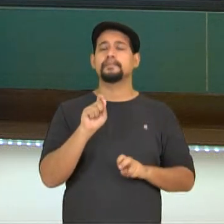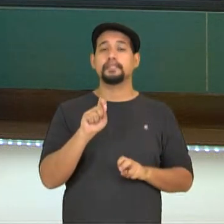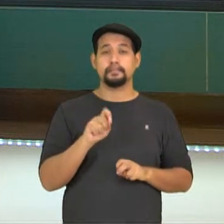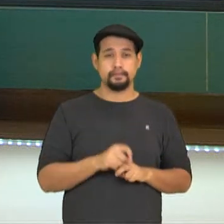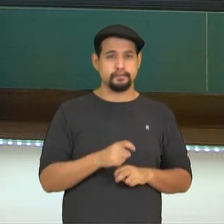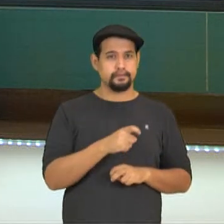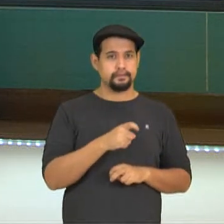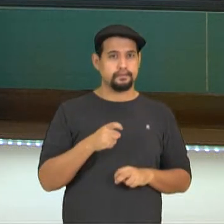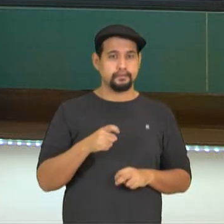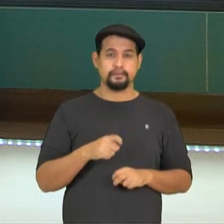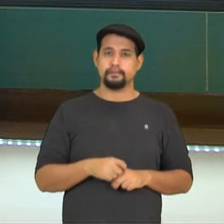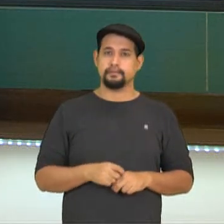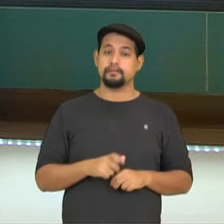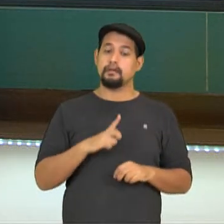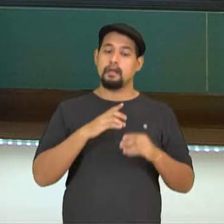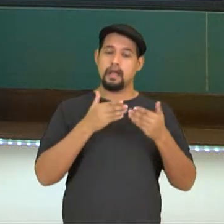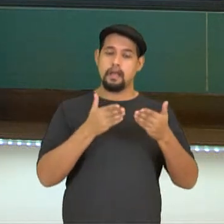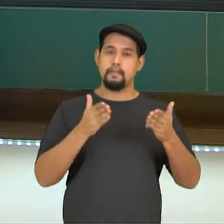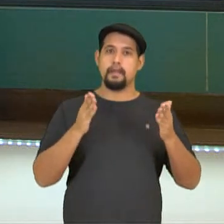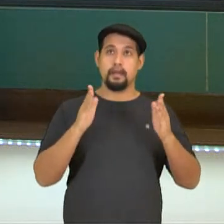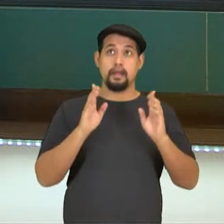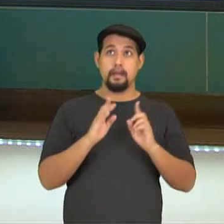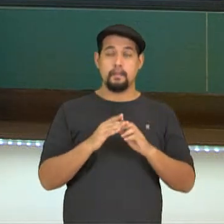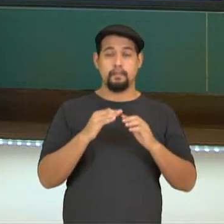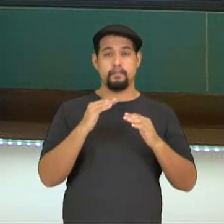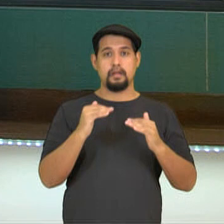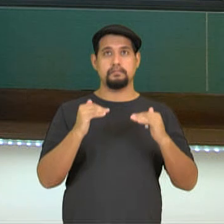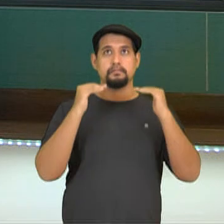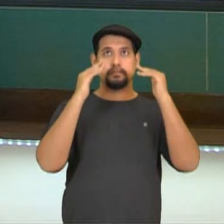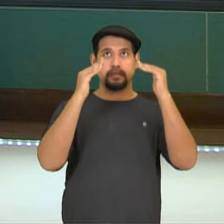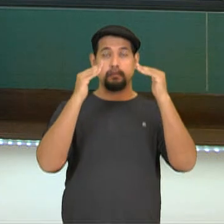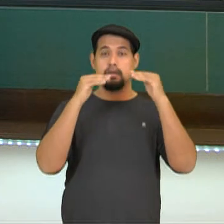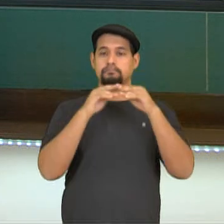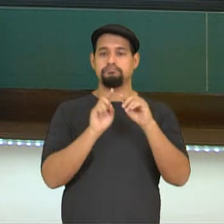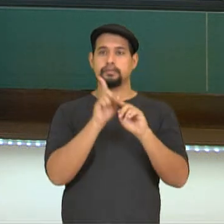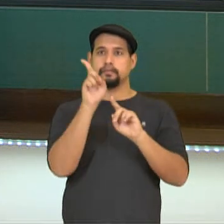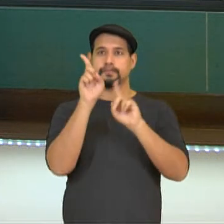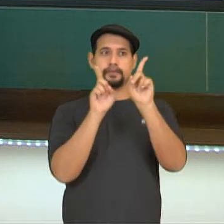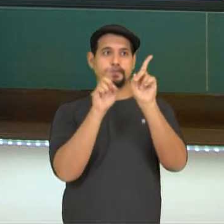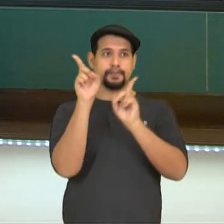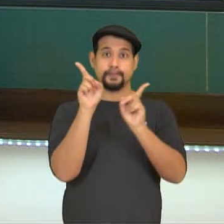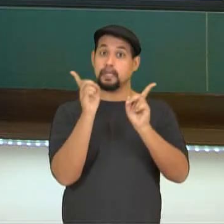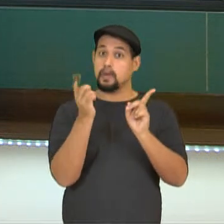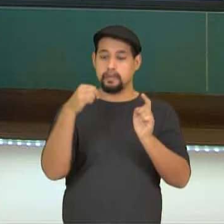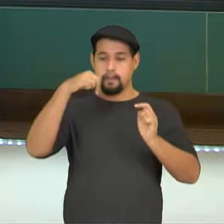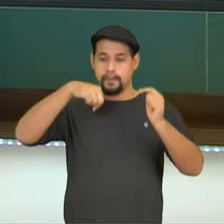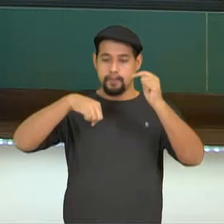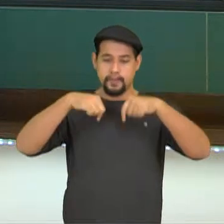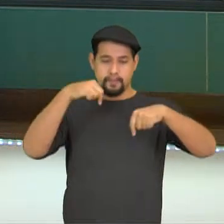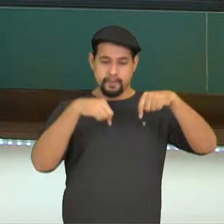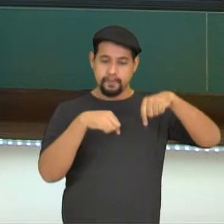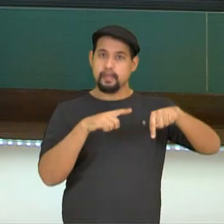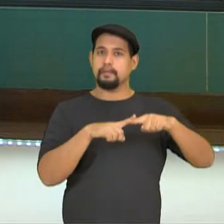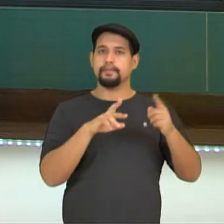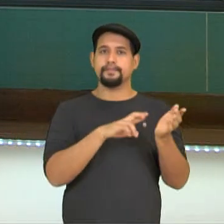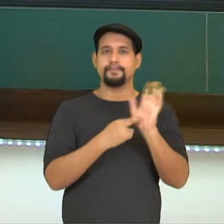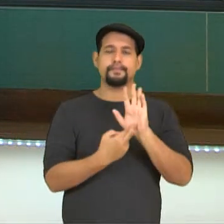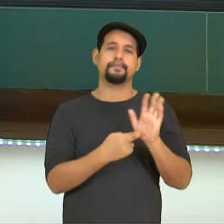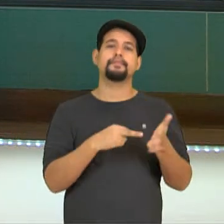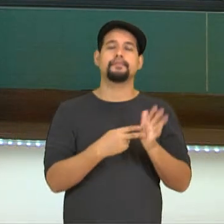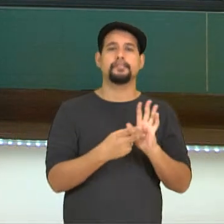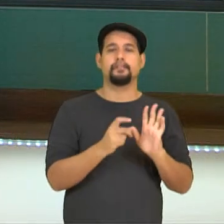x. Uma ficará aberta para cima, outra aberta para baixo, mas os pontos de representação